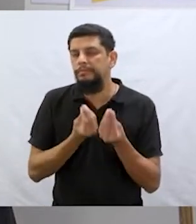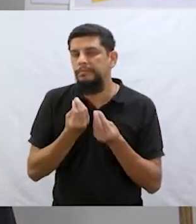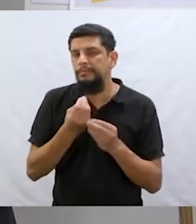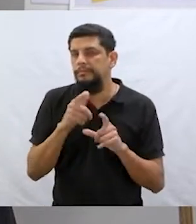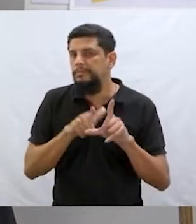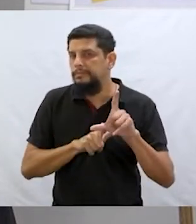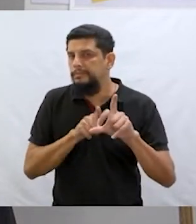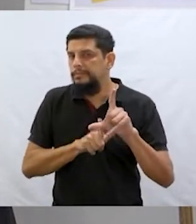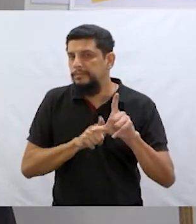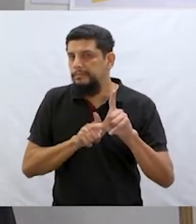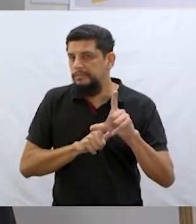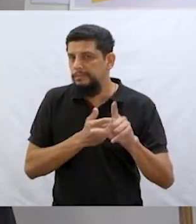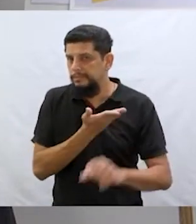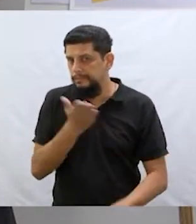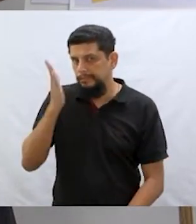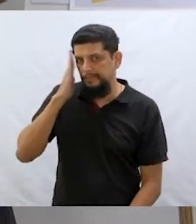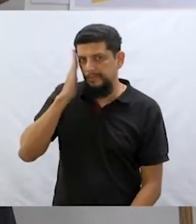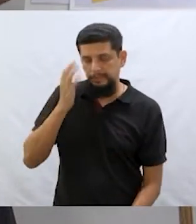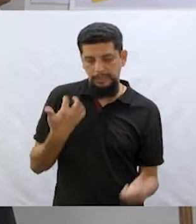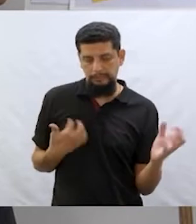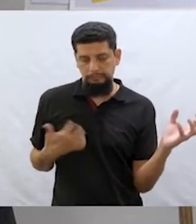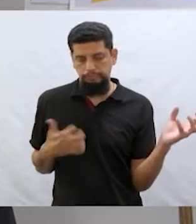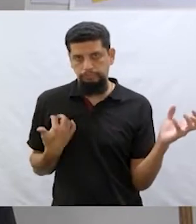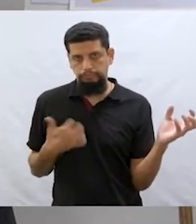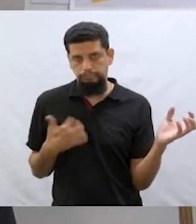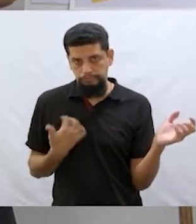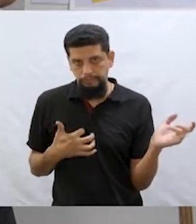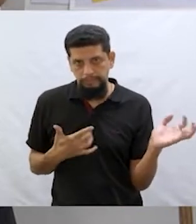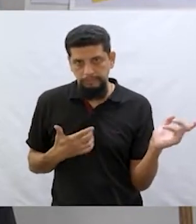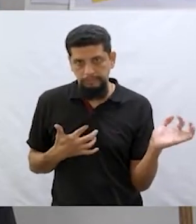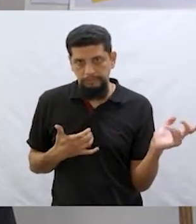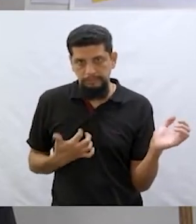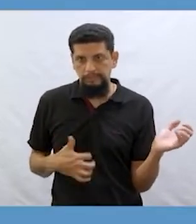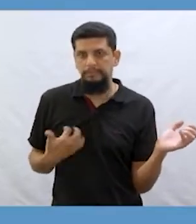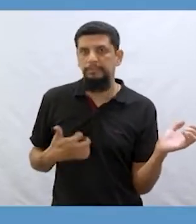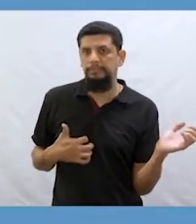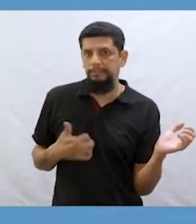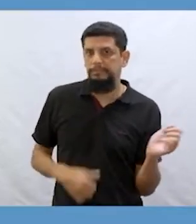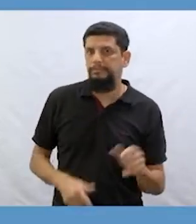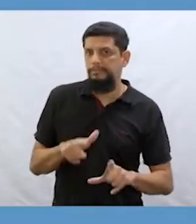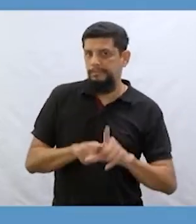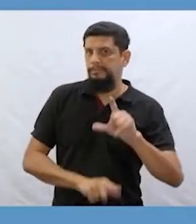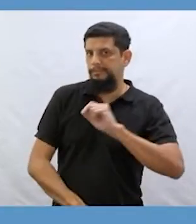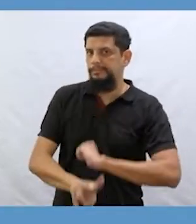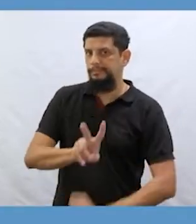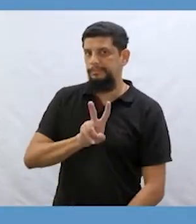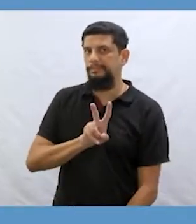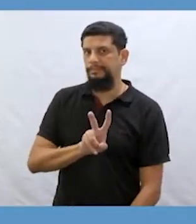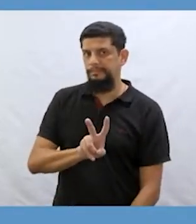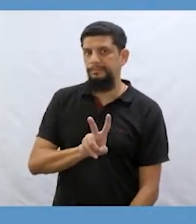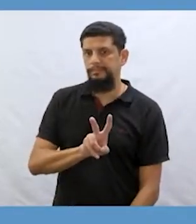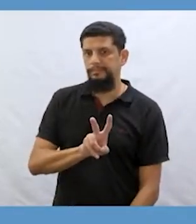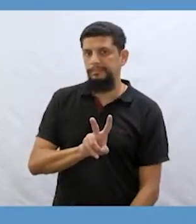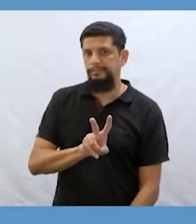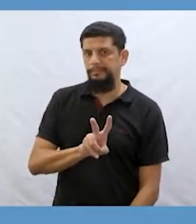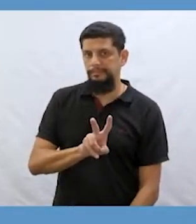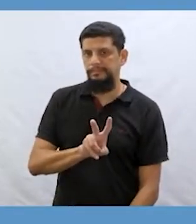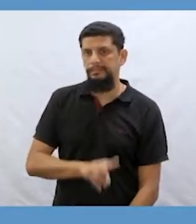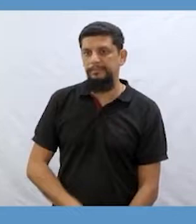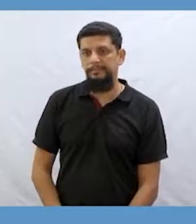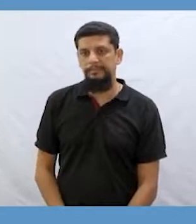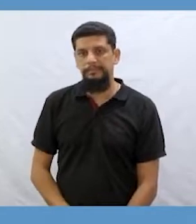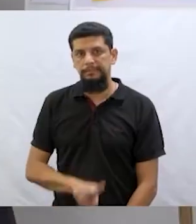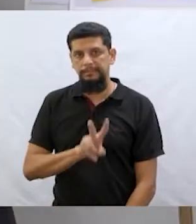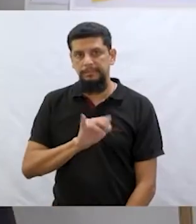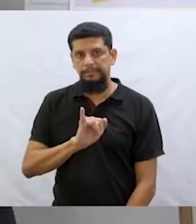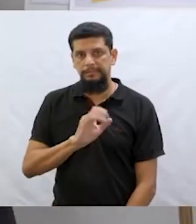nome dessa letra? Do violão? A professora dando dicas ali. A letra é V. Letra